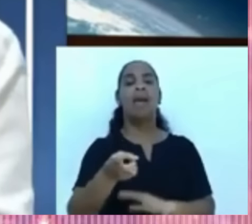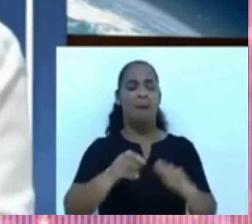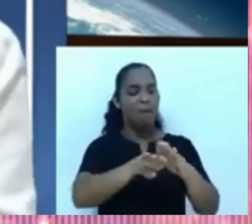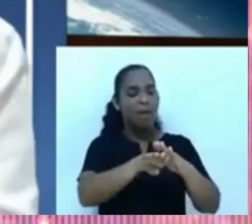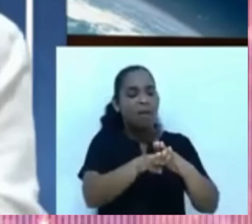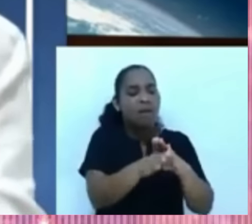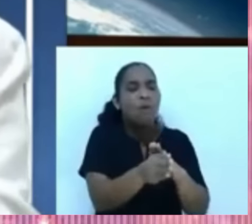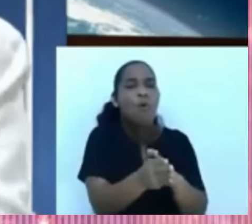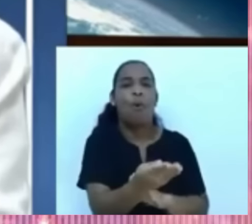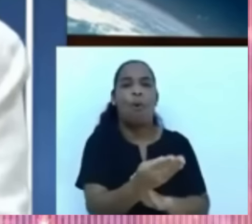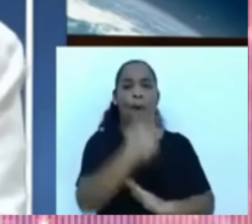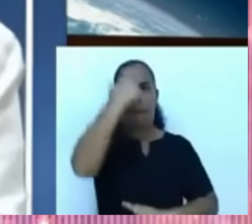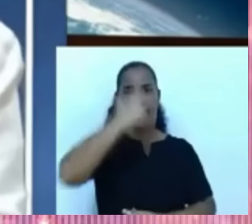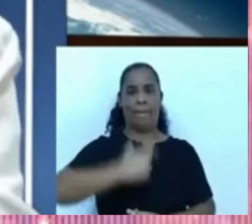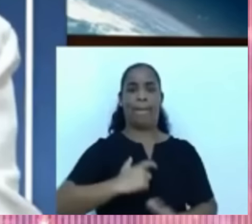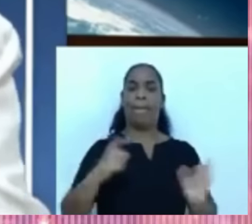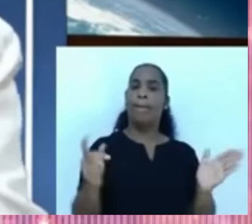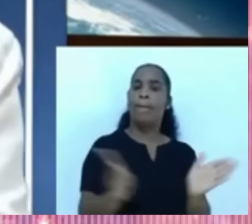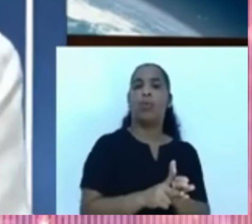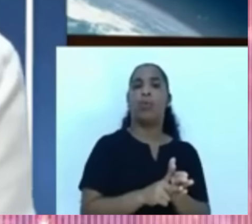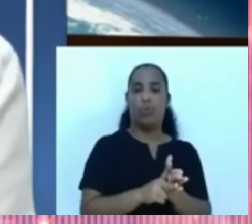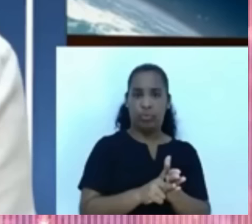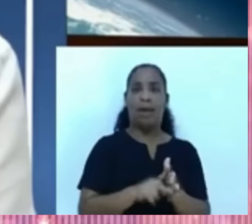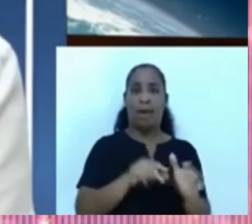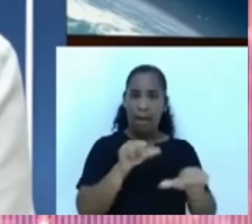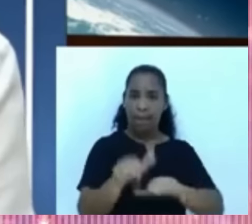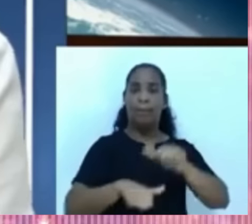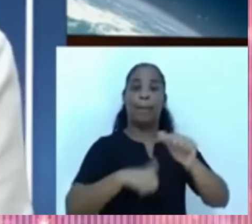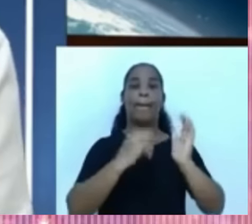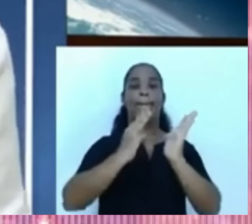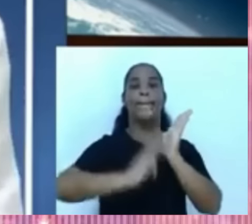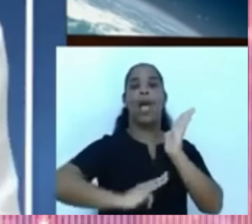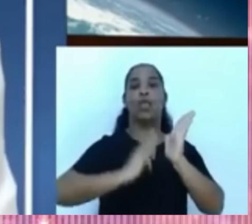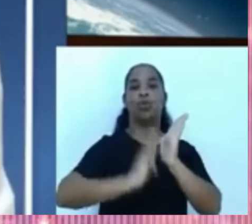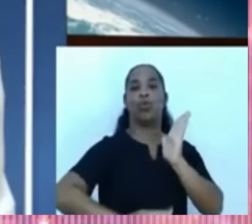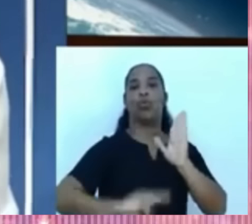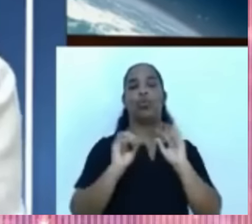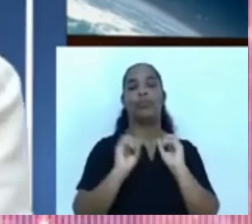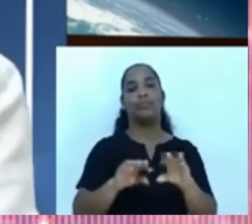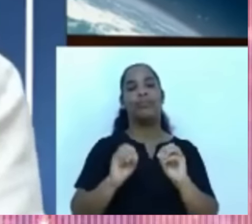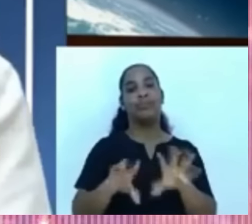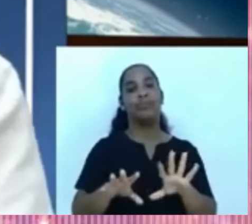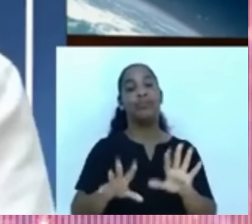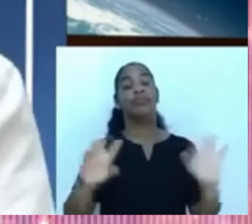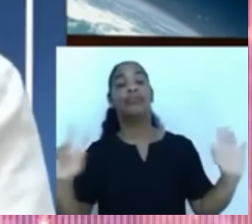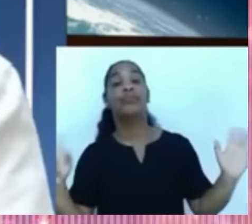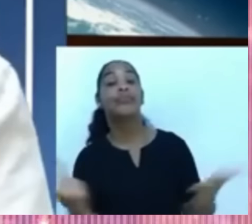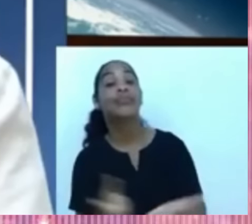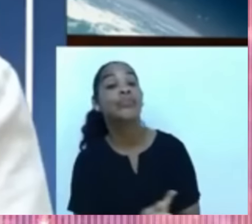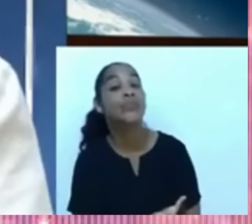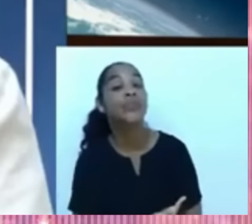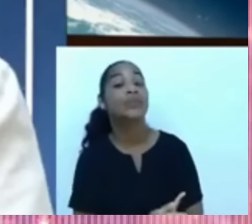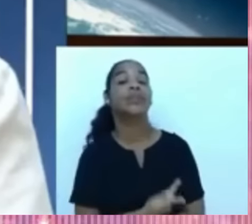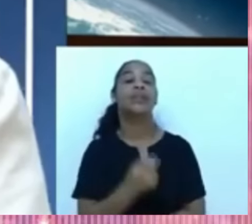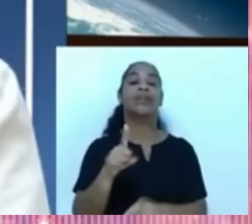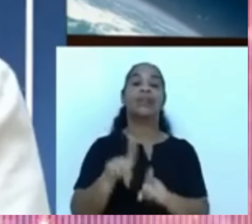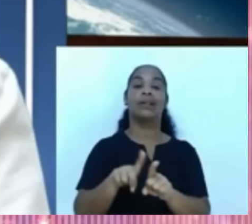nós transformam-se em métodos de educação é quando aparece a d Maria